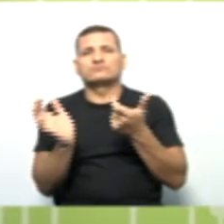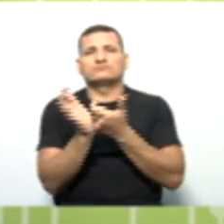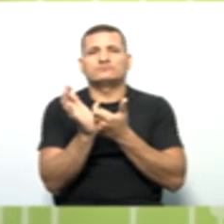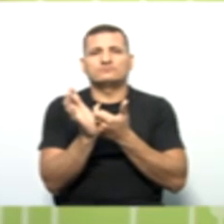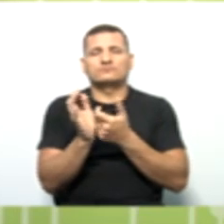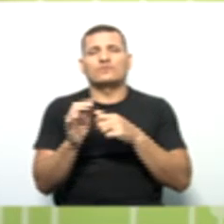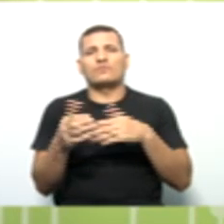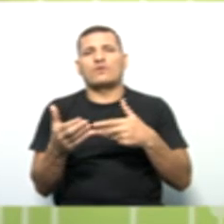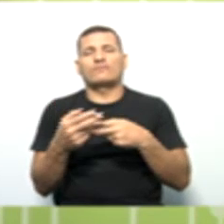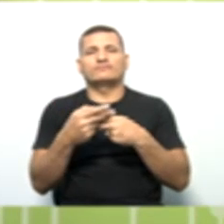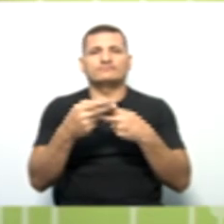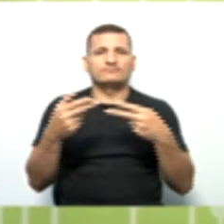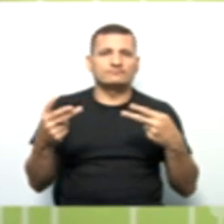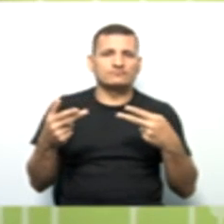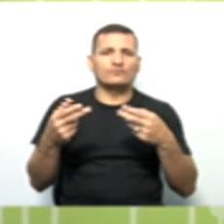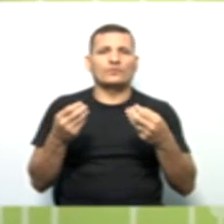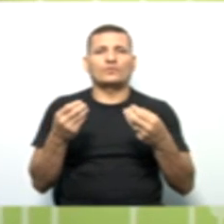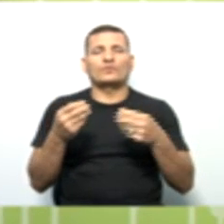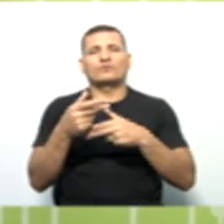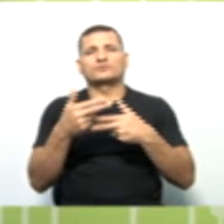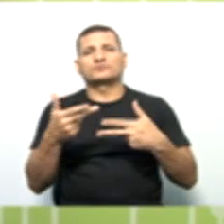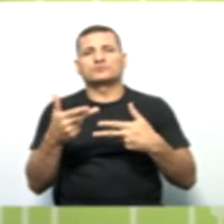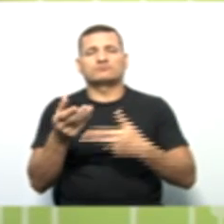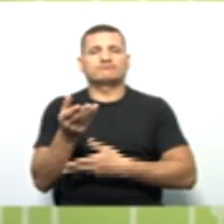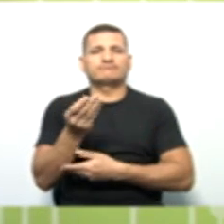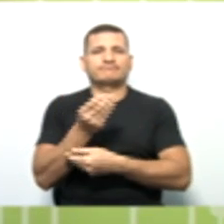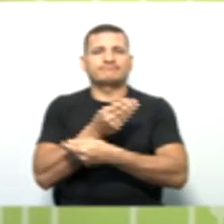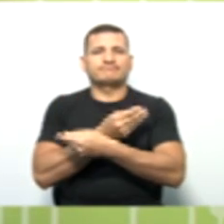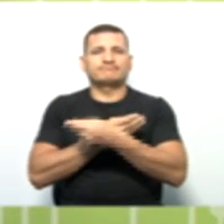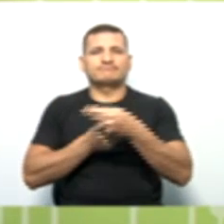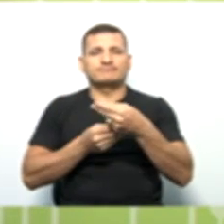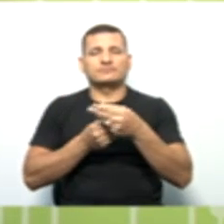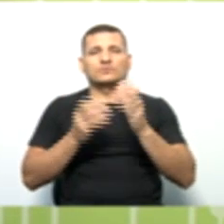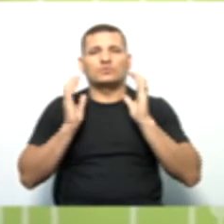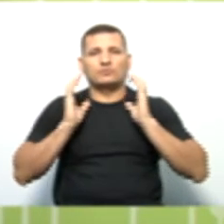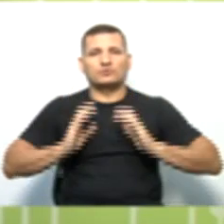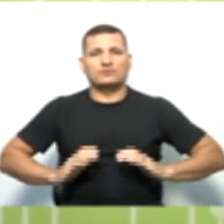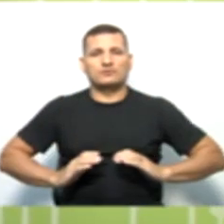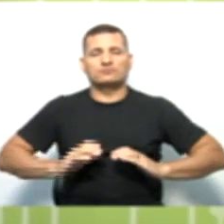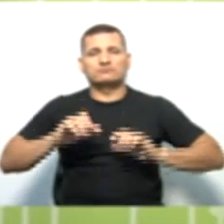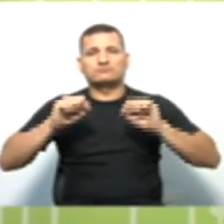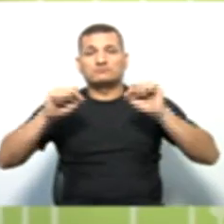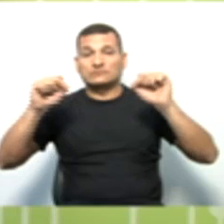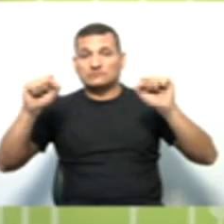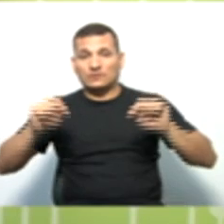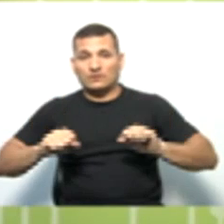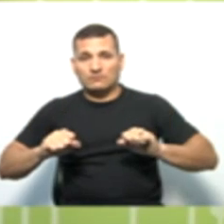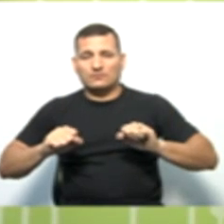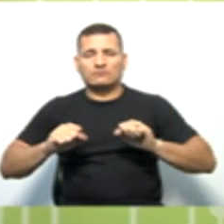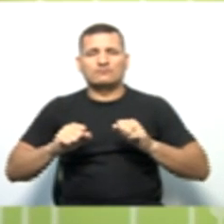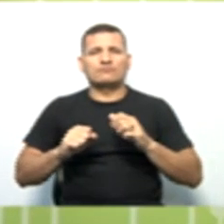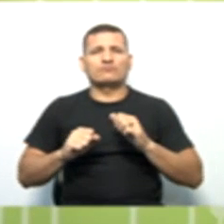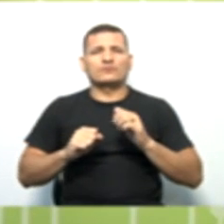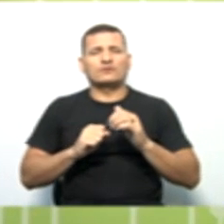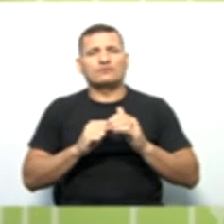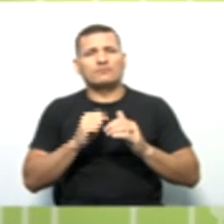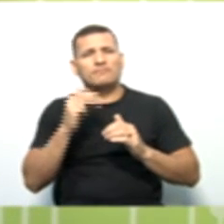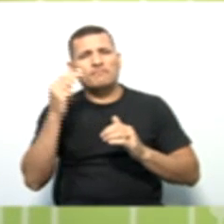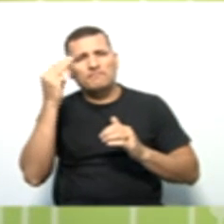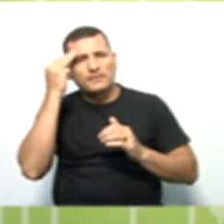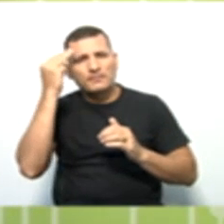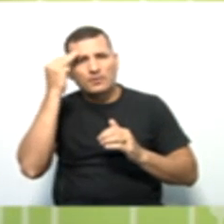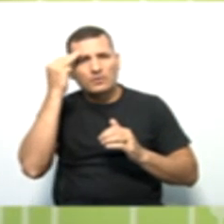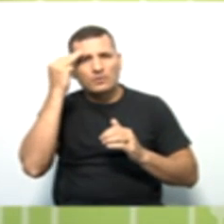objetos? Como que esses objetos se relacionam? Além disso, comportamento do meu sistema, desempenho, quanto de memória eu tenho que ter